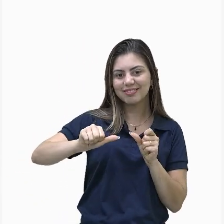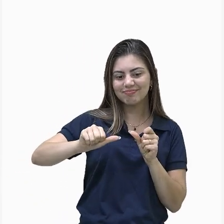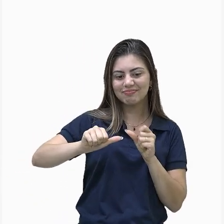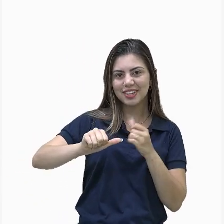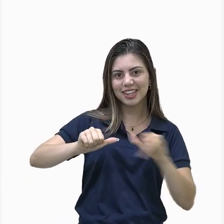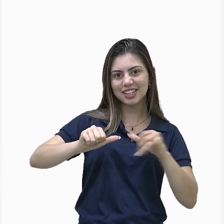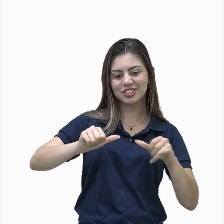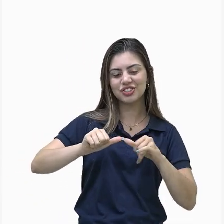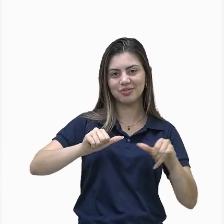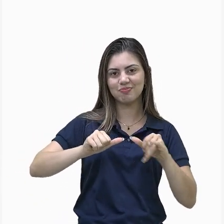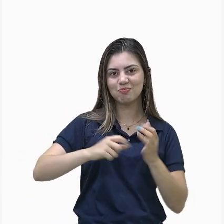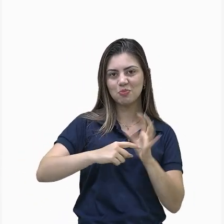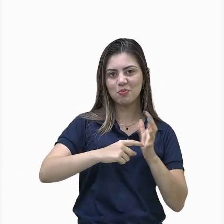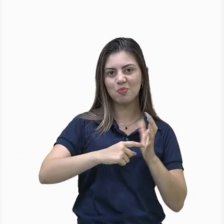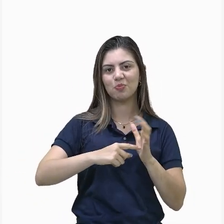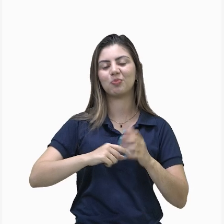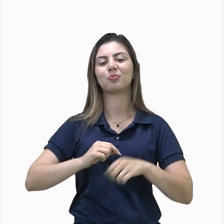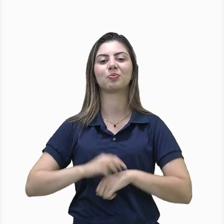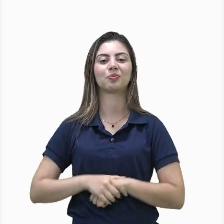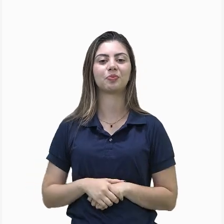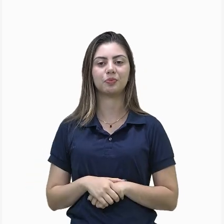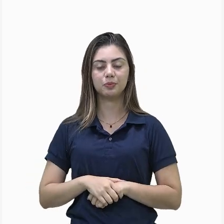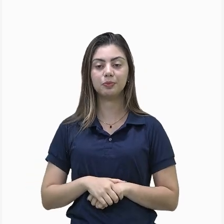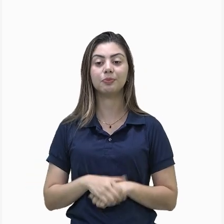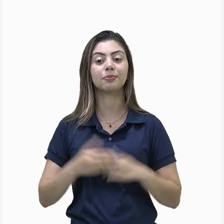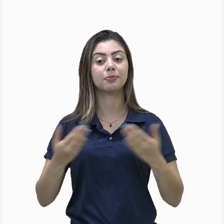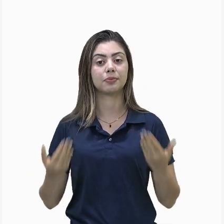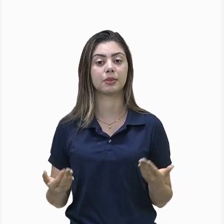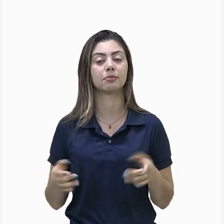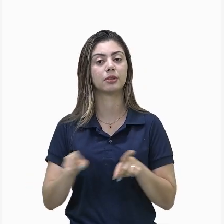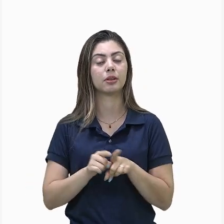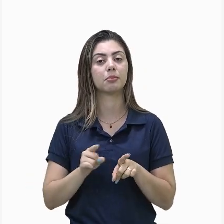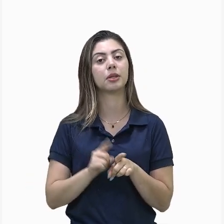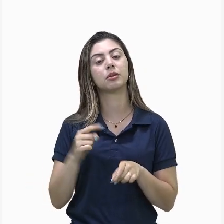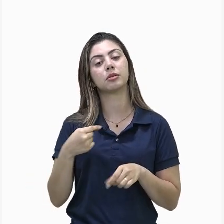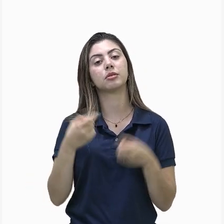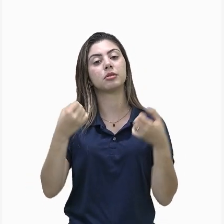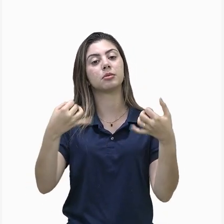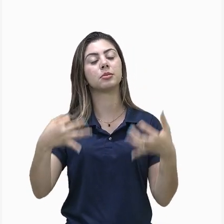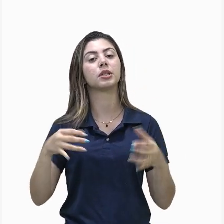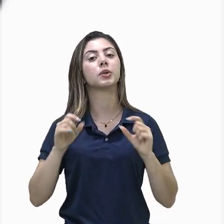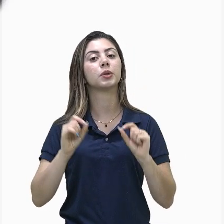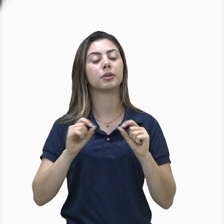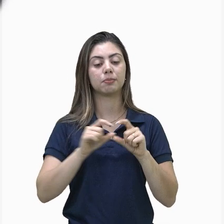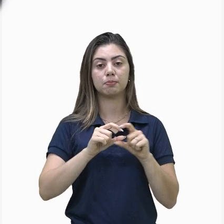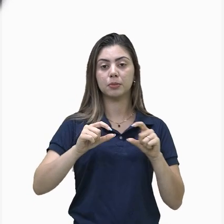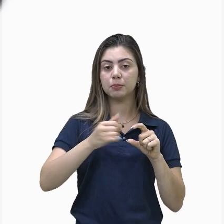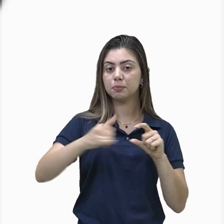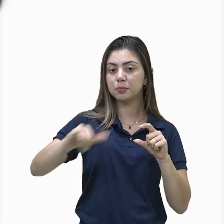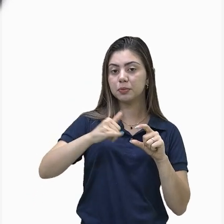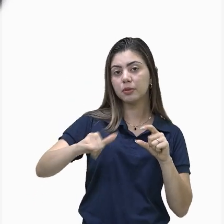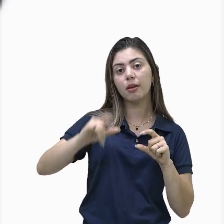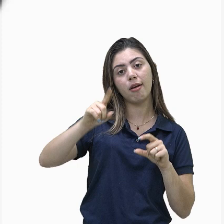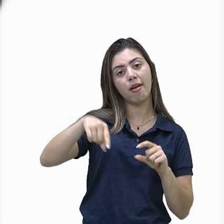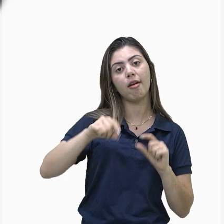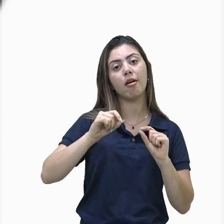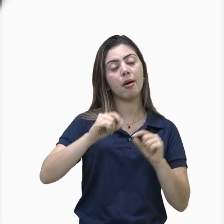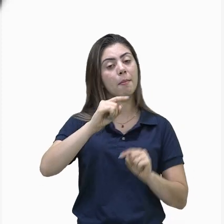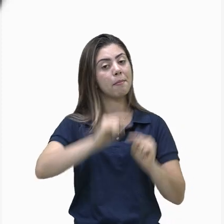de receptores. Além disso, a gente também pode dizer que os receptores elétricos são equipamentos